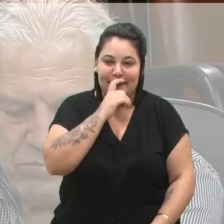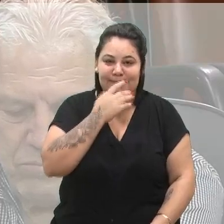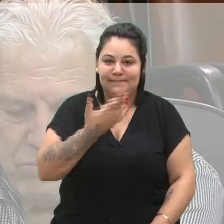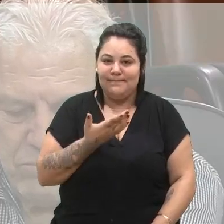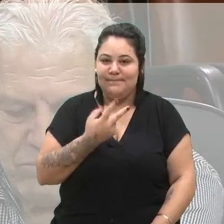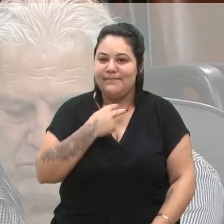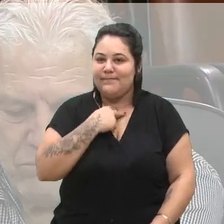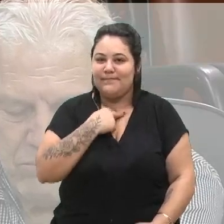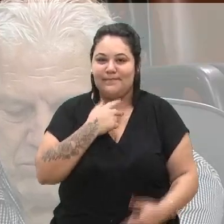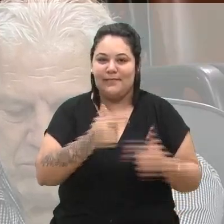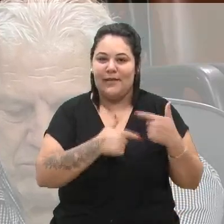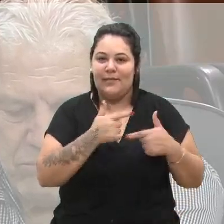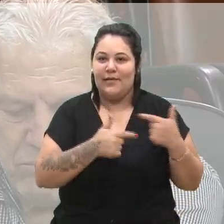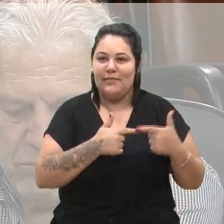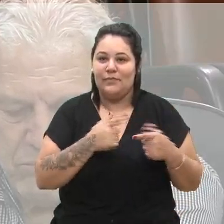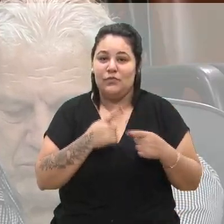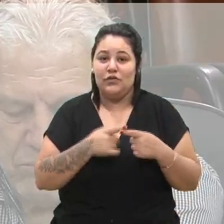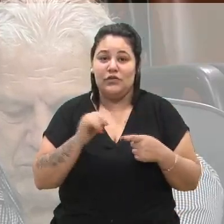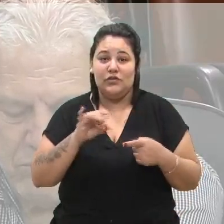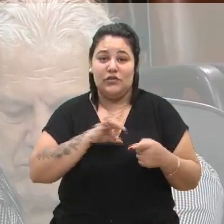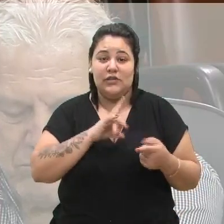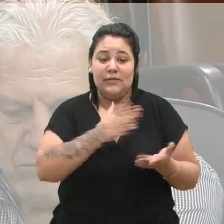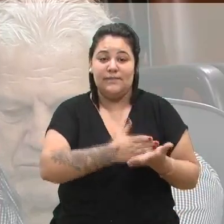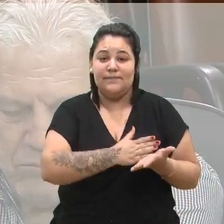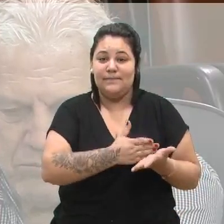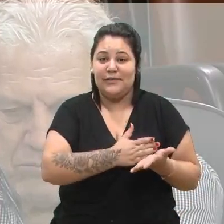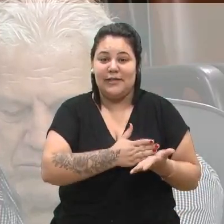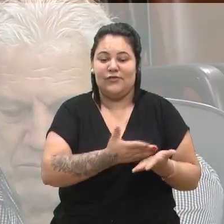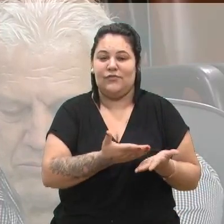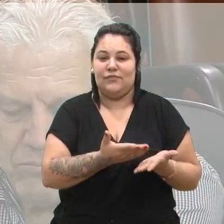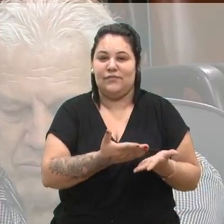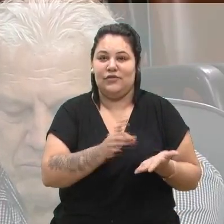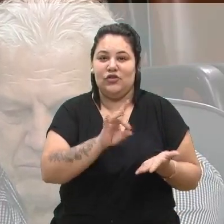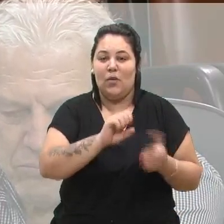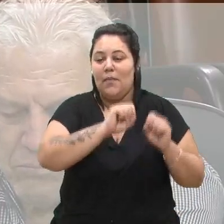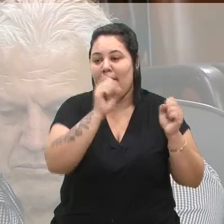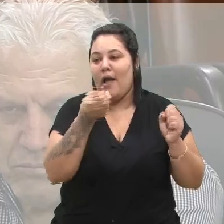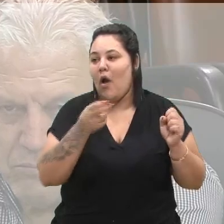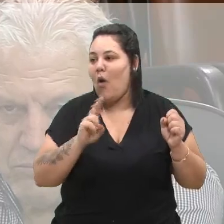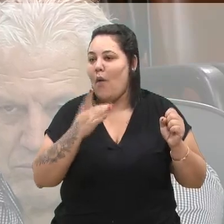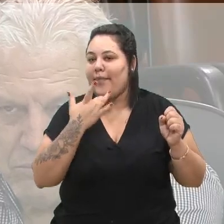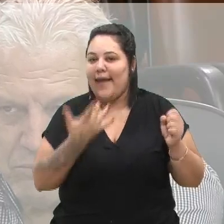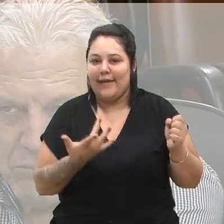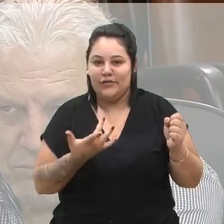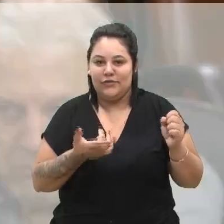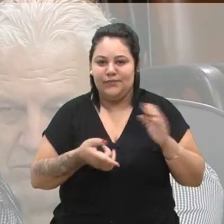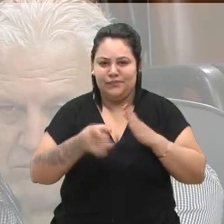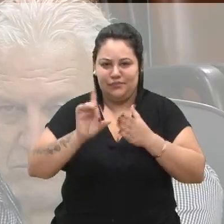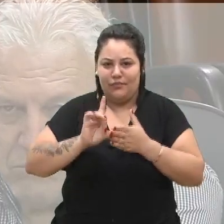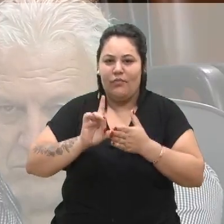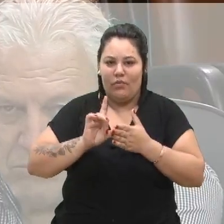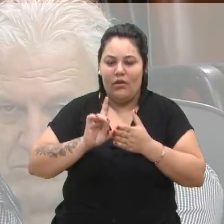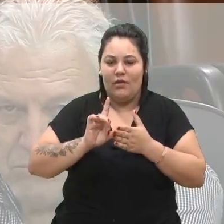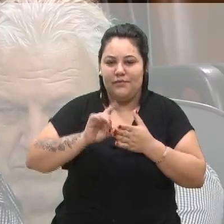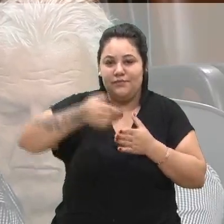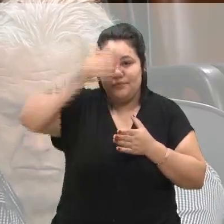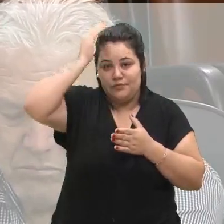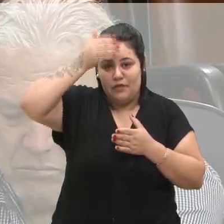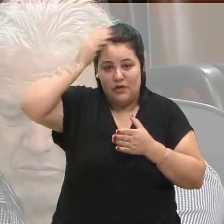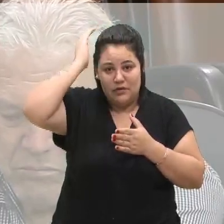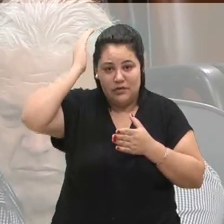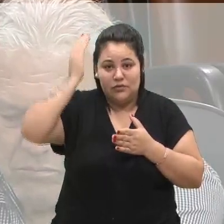podem trabalhar porque só tem meio turno. Quando o Alceu era presidente, vereador, prefeito aqui da cidade de Caxias do Sul, todas as crianças tinham